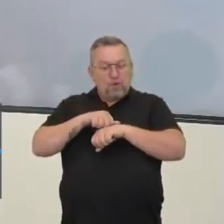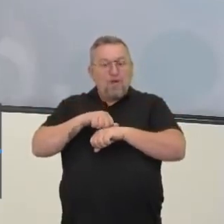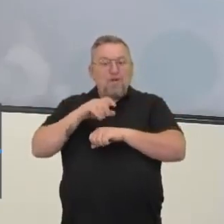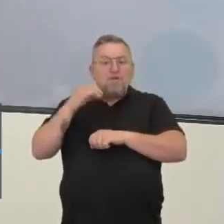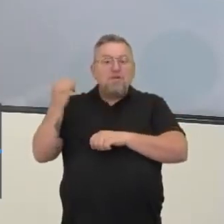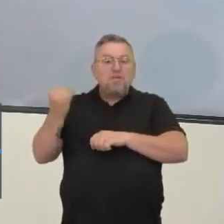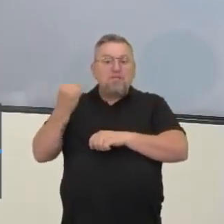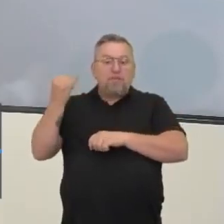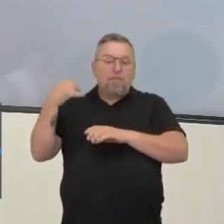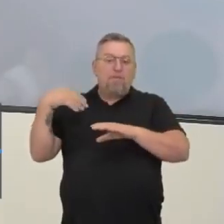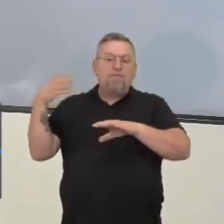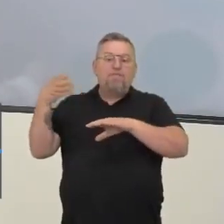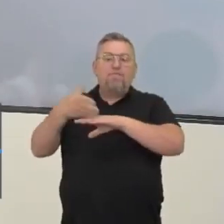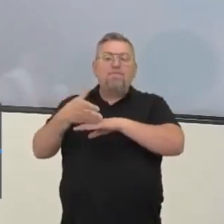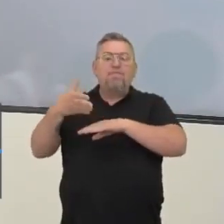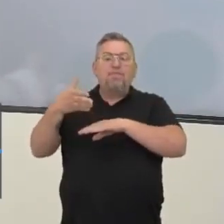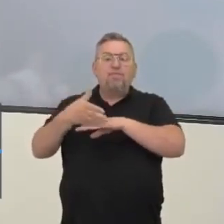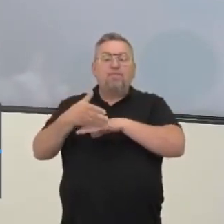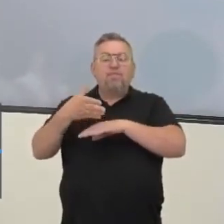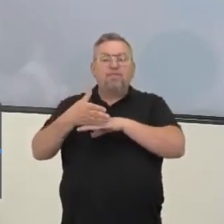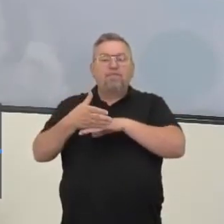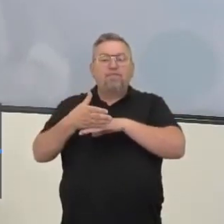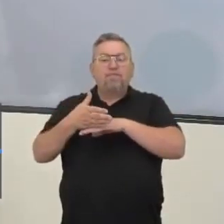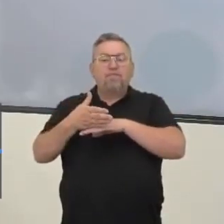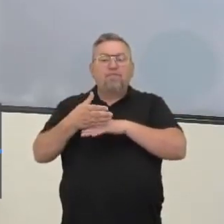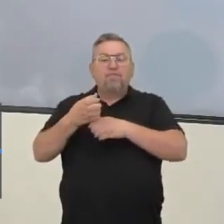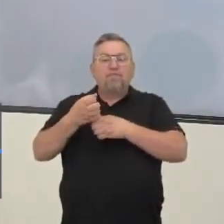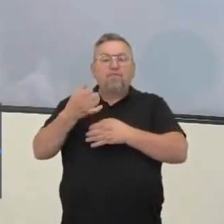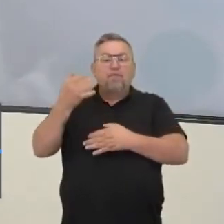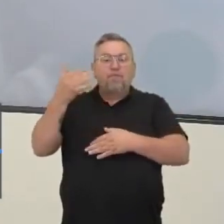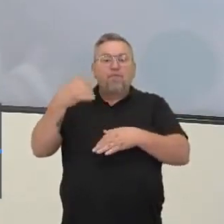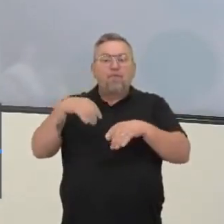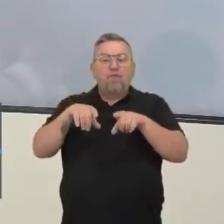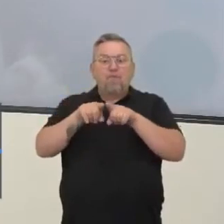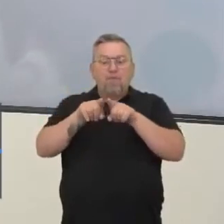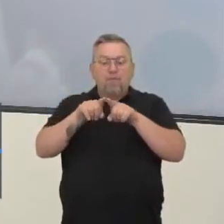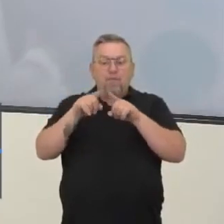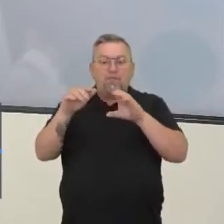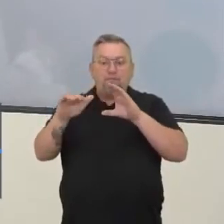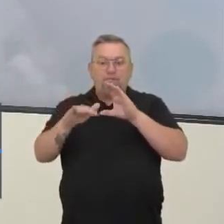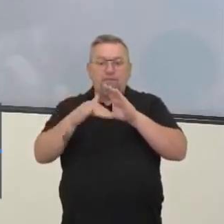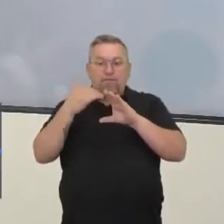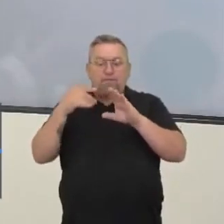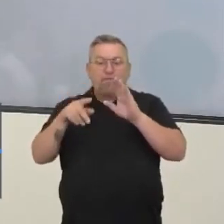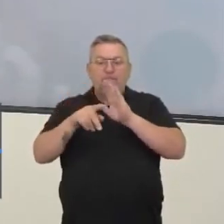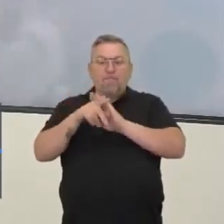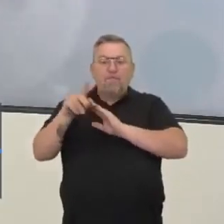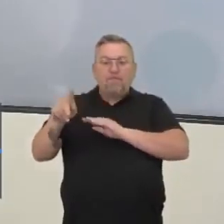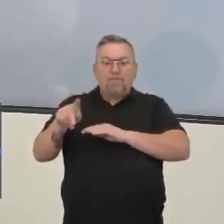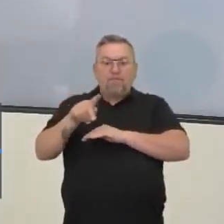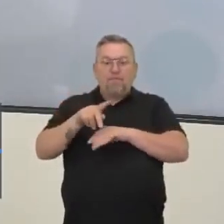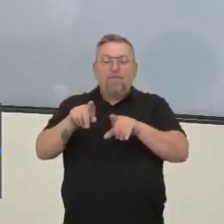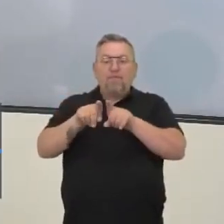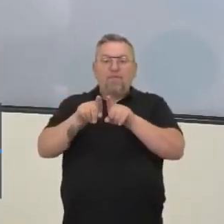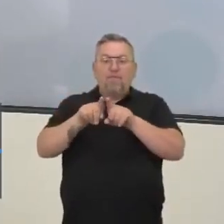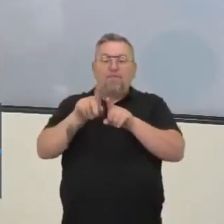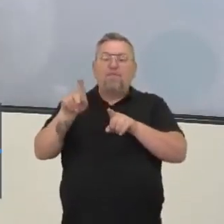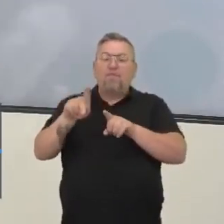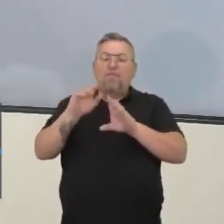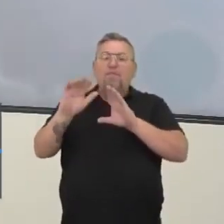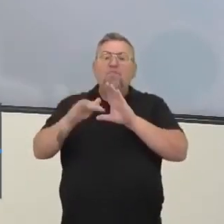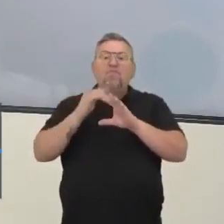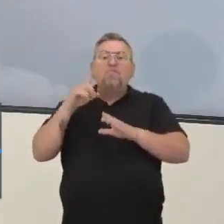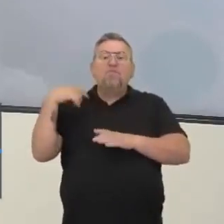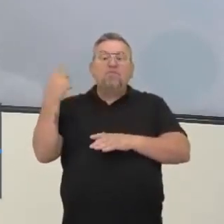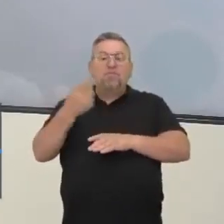você participe aqui através do chat, tá bom? Manda aí a questão pro seu professor mandar pra gente,